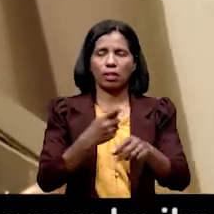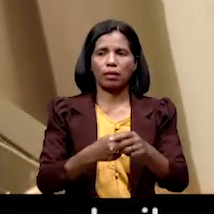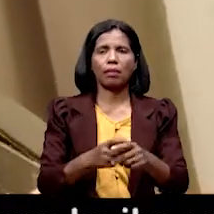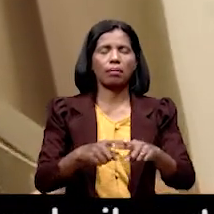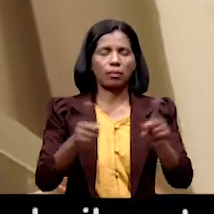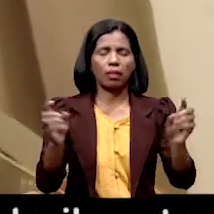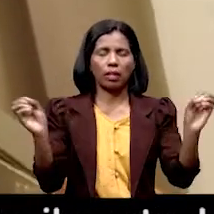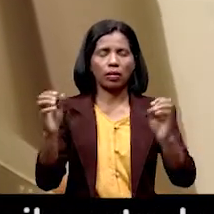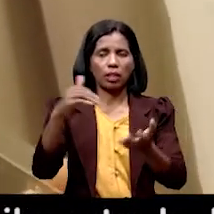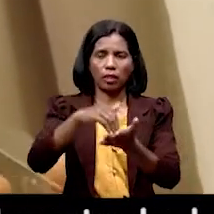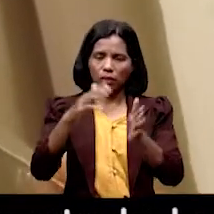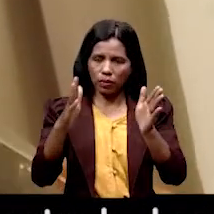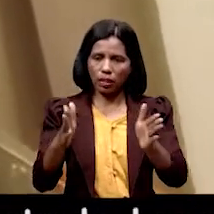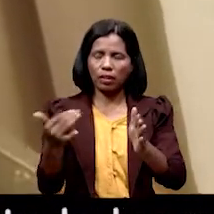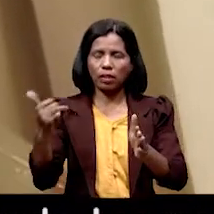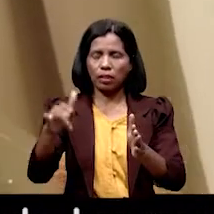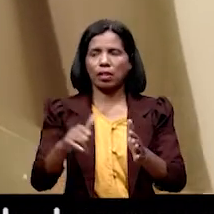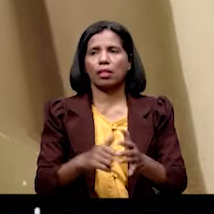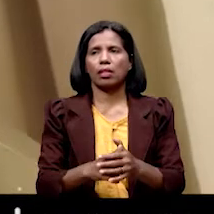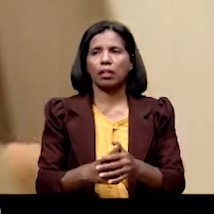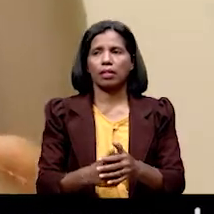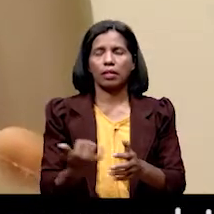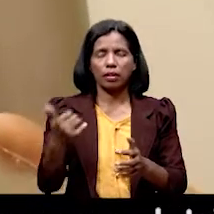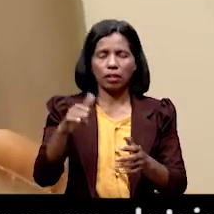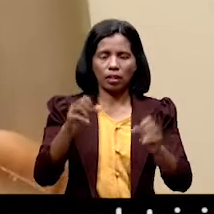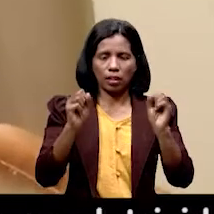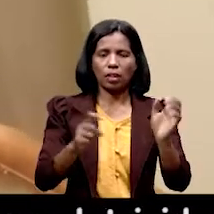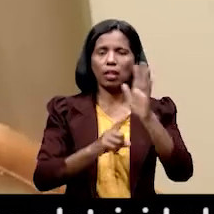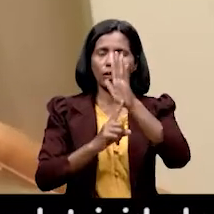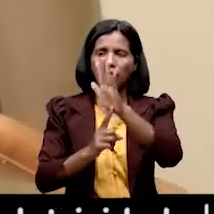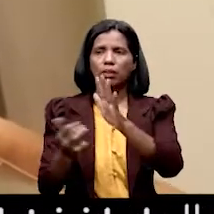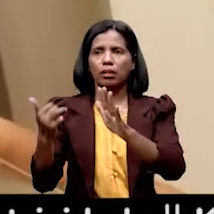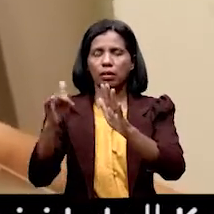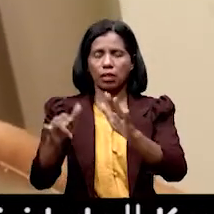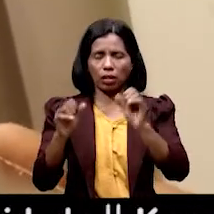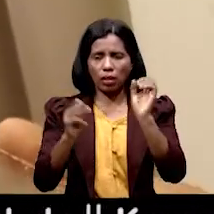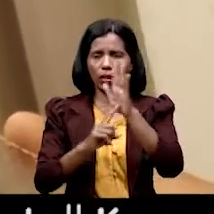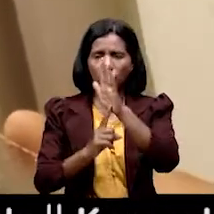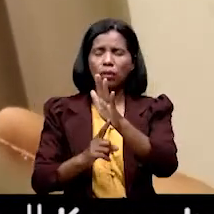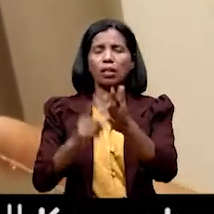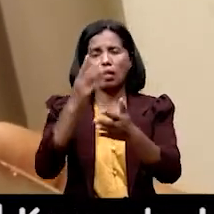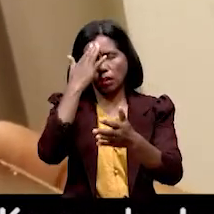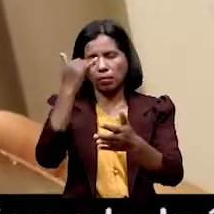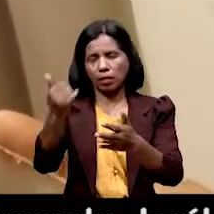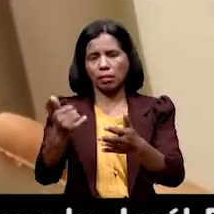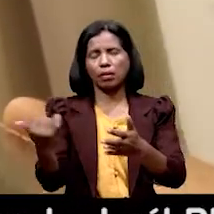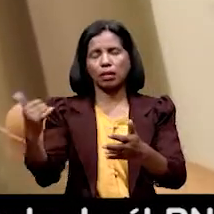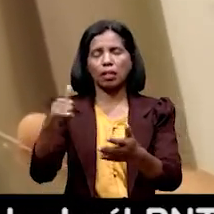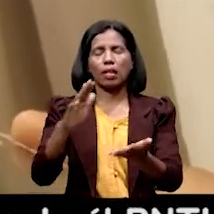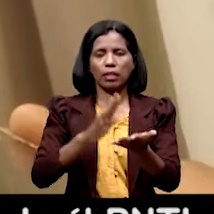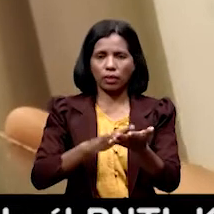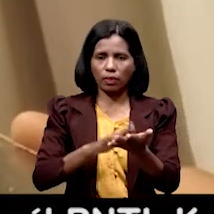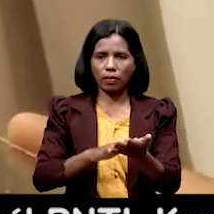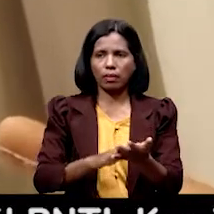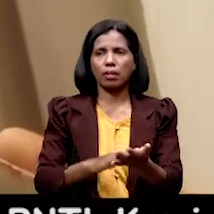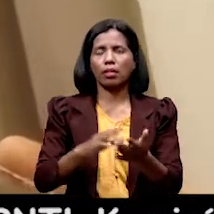los estudantes do tempo. Sira tenha to sira nene a razão. Lijo se sira nene universidade. Sira nene escola. E